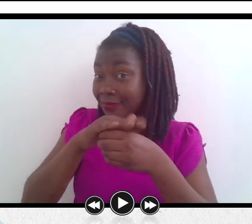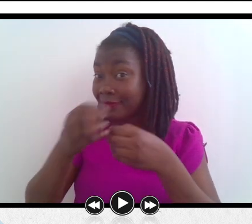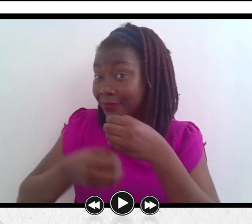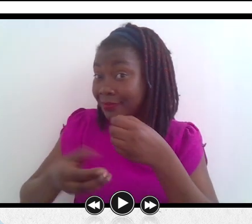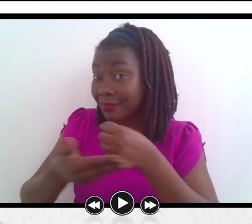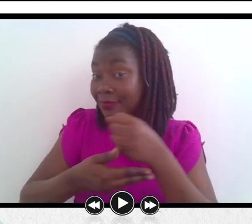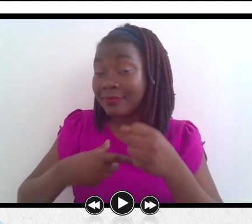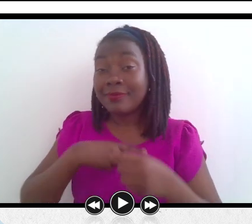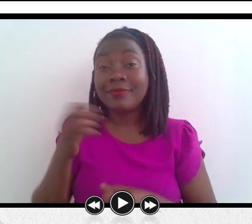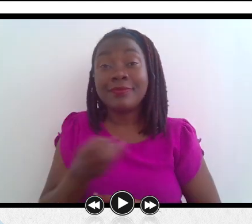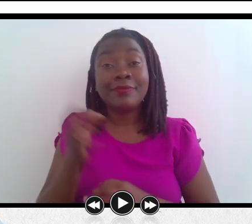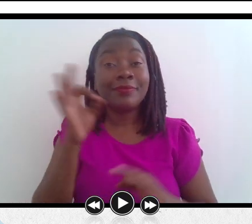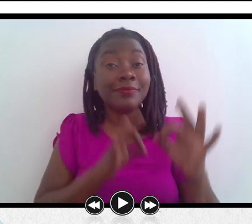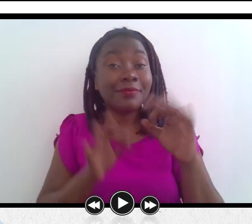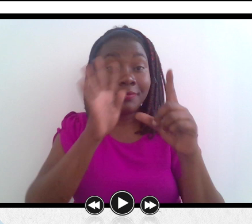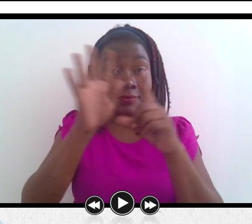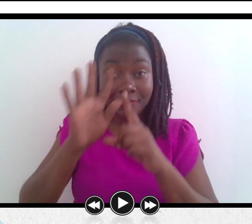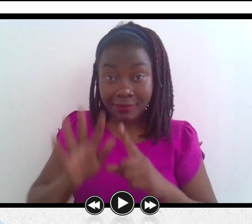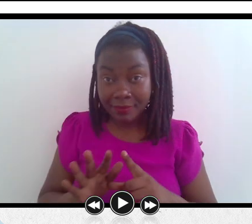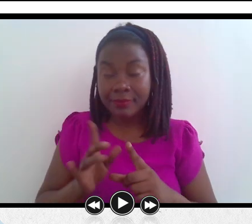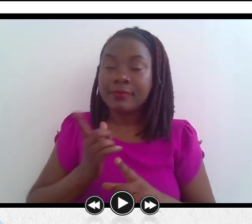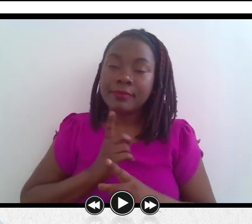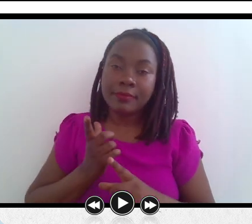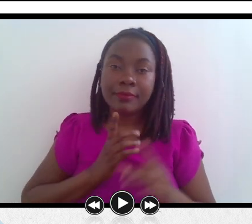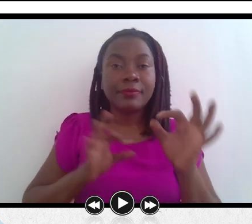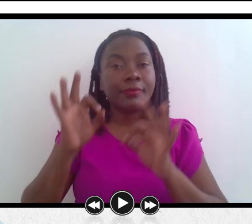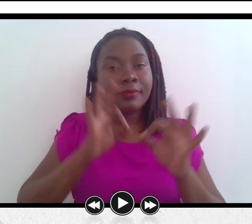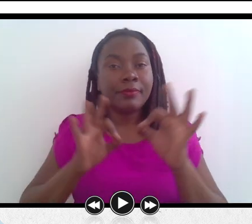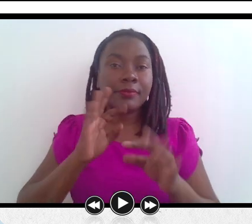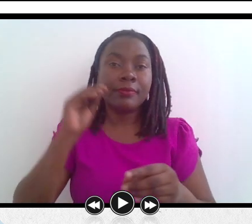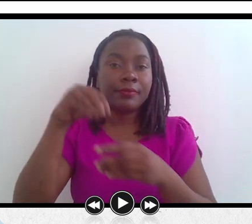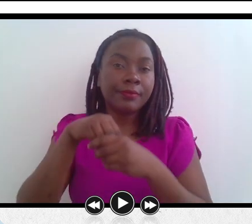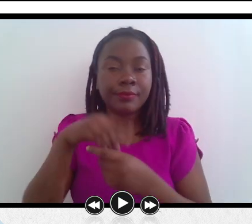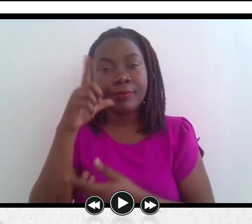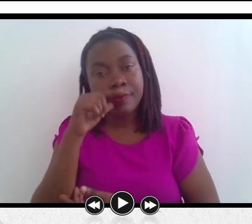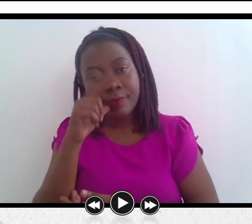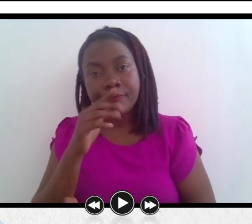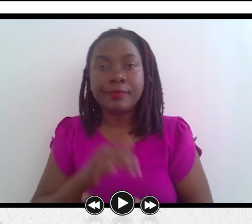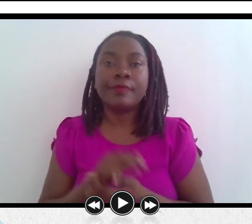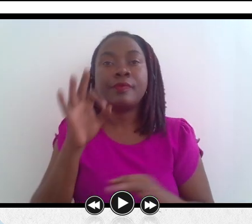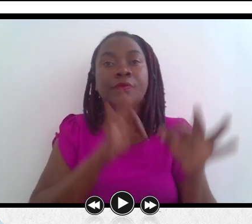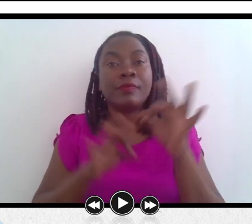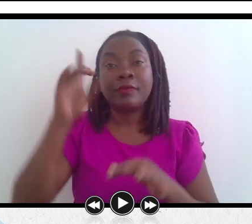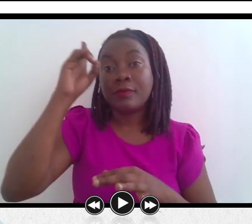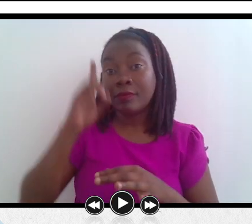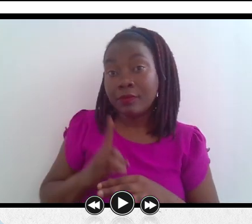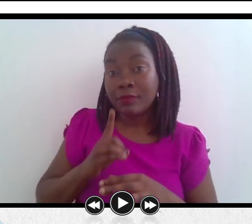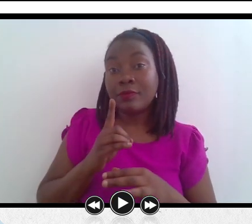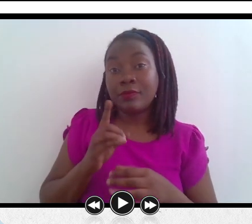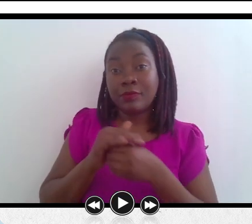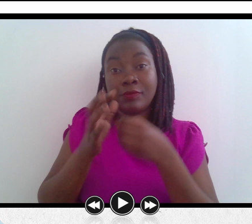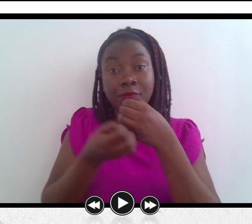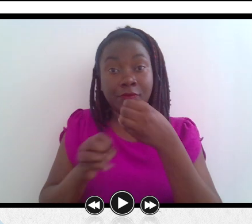nós temos novos planos setoriais. Aí nós temos o plano diretor de abastecimento de água, plano diretor de esgotamento